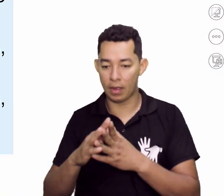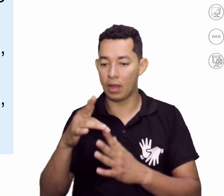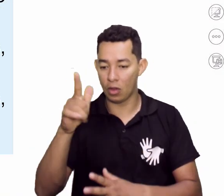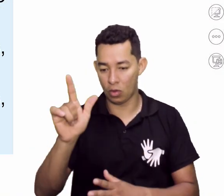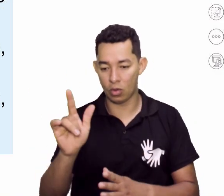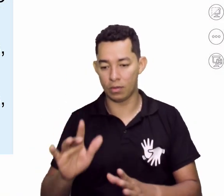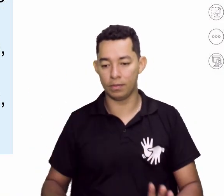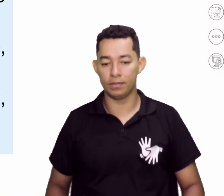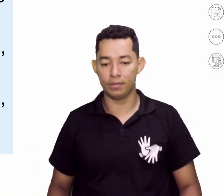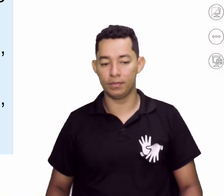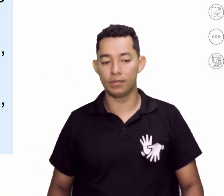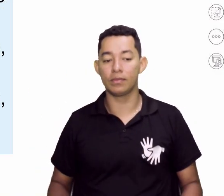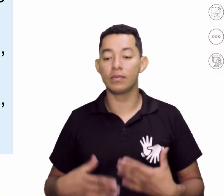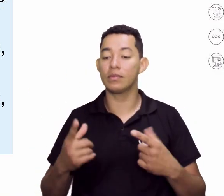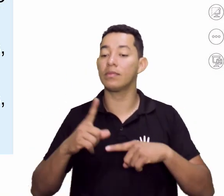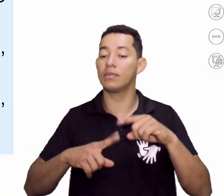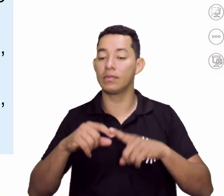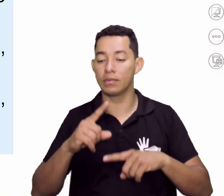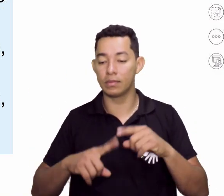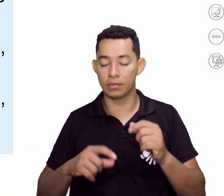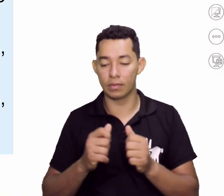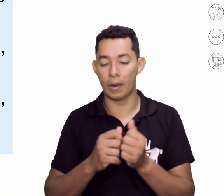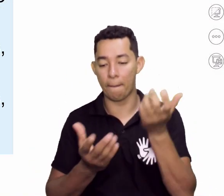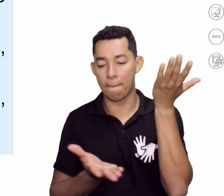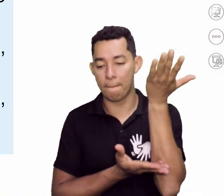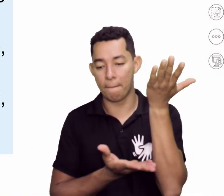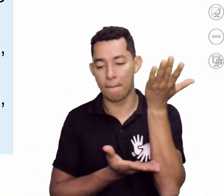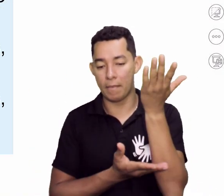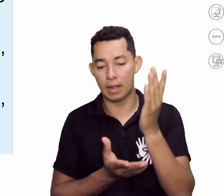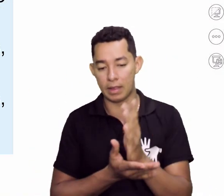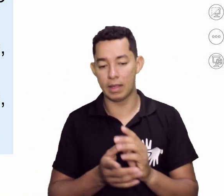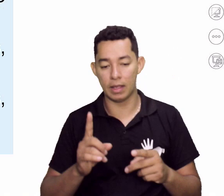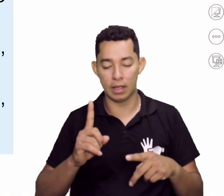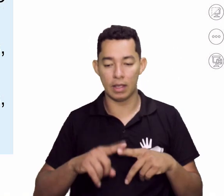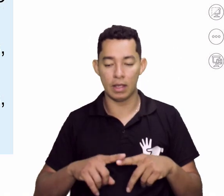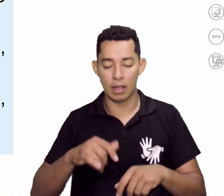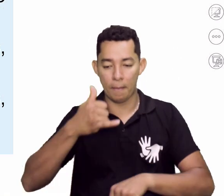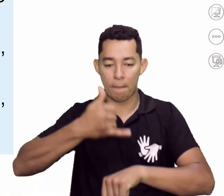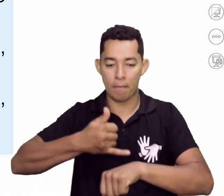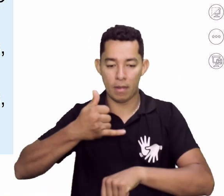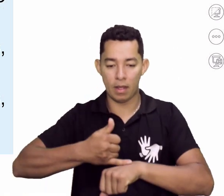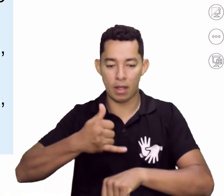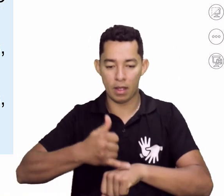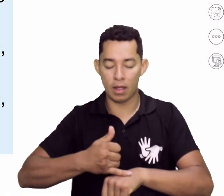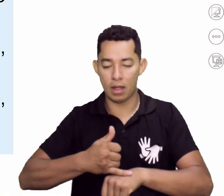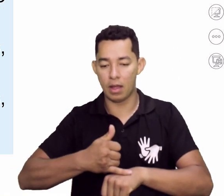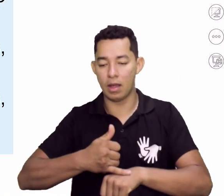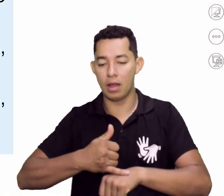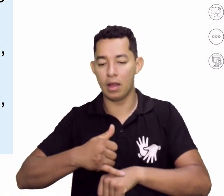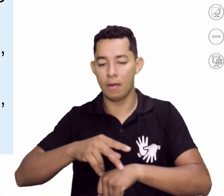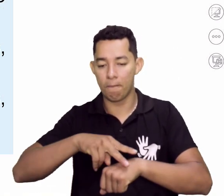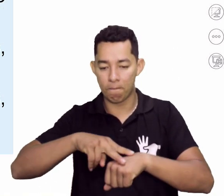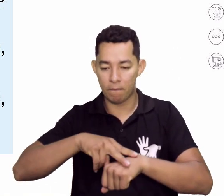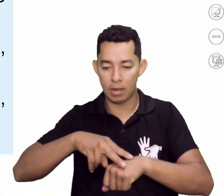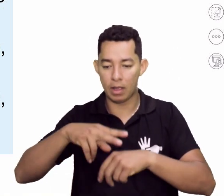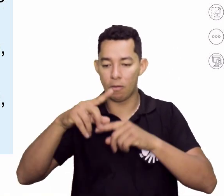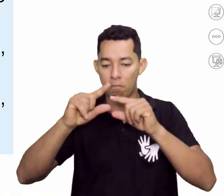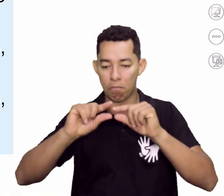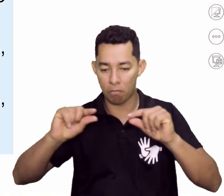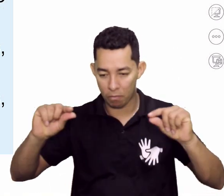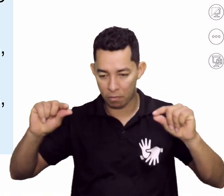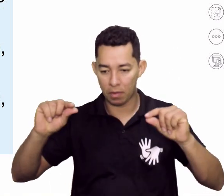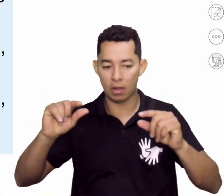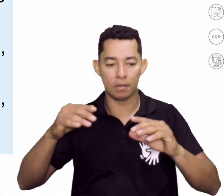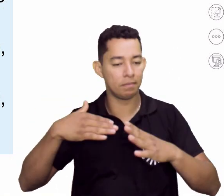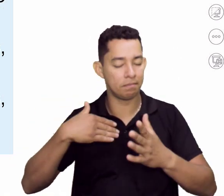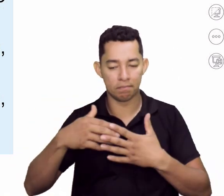E os materiais: madeira, metais, vidros, fios, arames, tudo depende da maneira como é